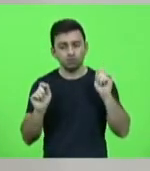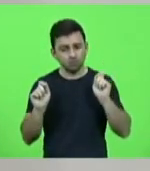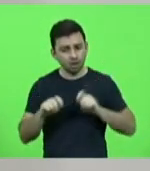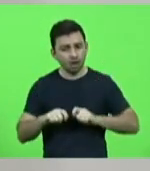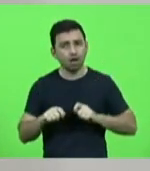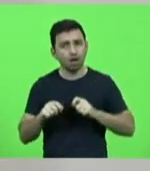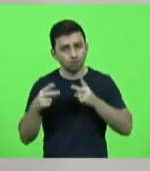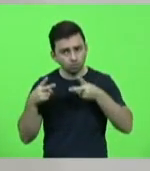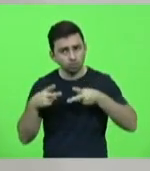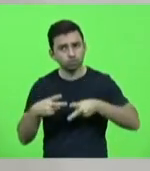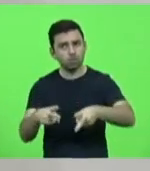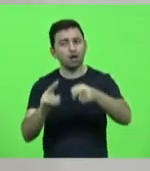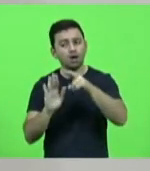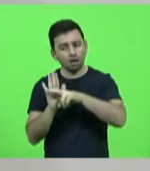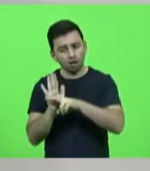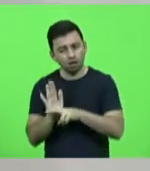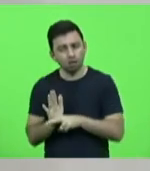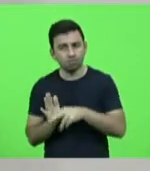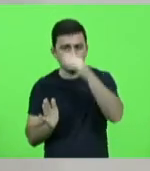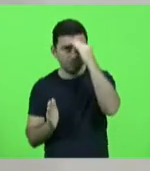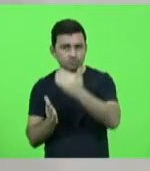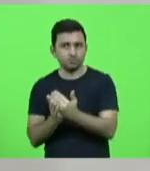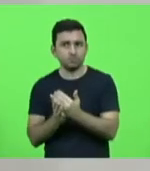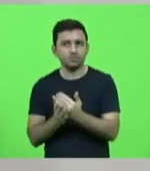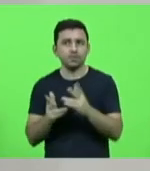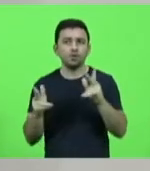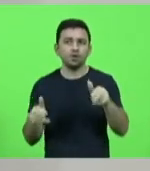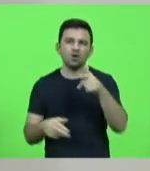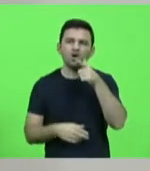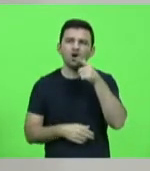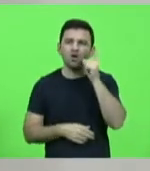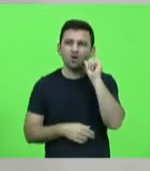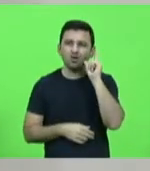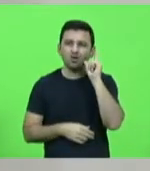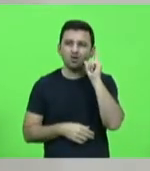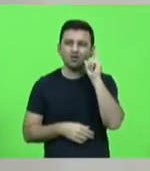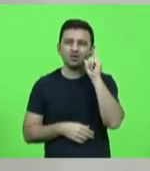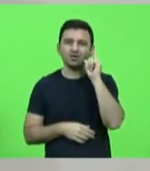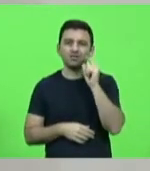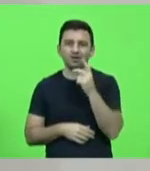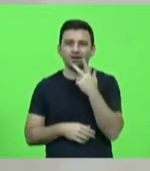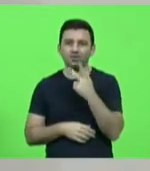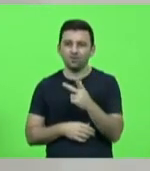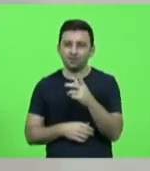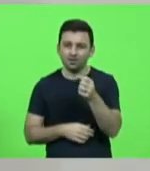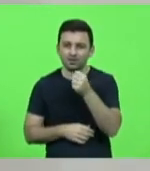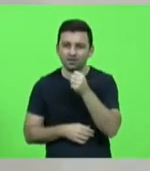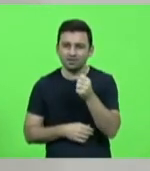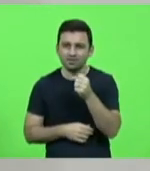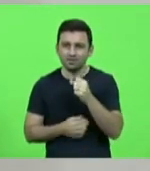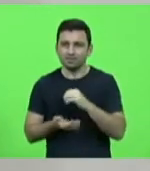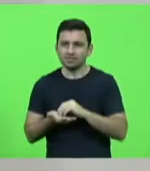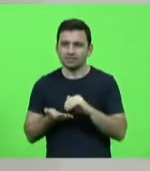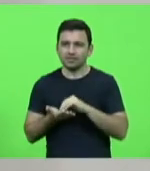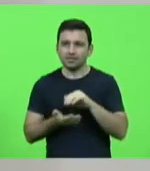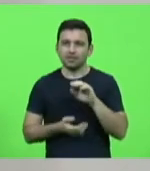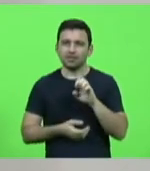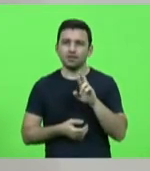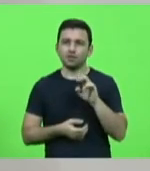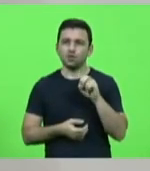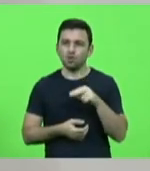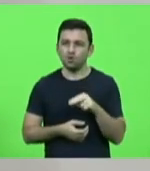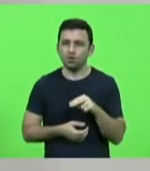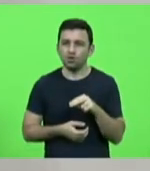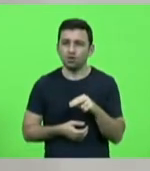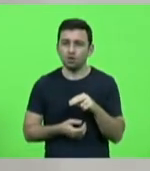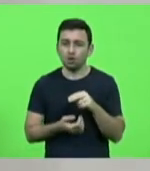naquela mesma regra. Foi o que disse ontem, inclusive, na entrevista ao secretário Heron: você faz